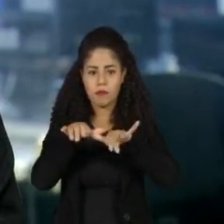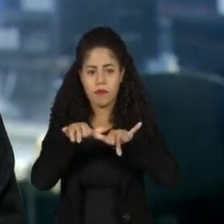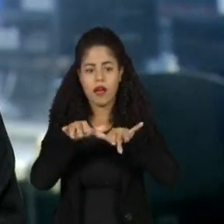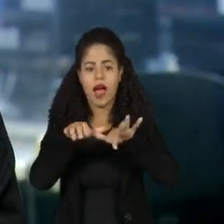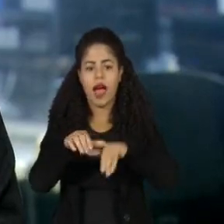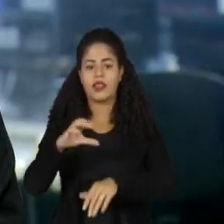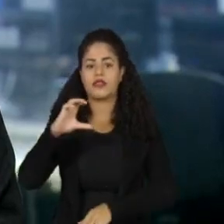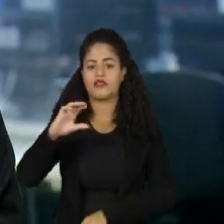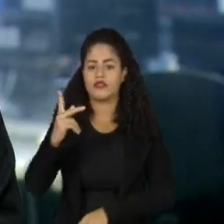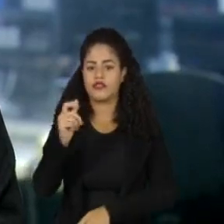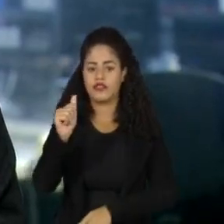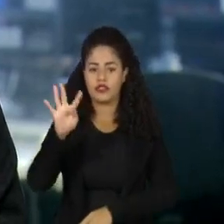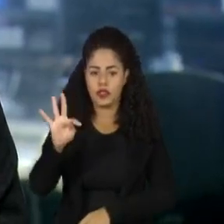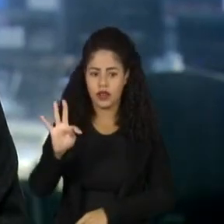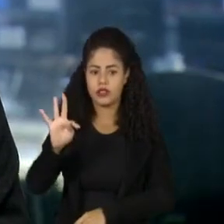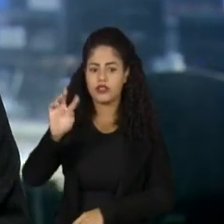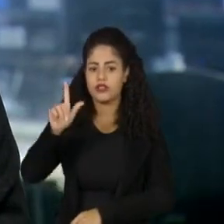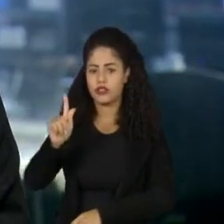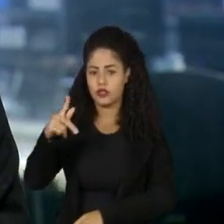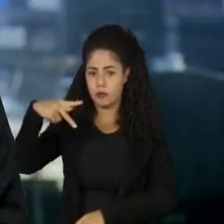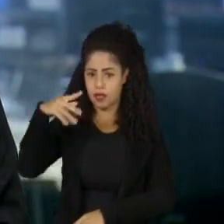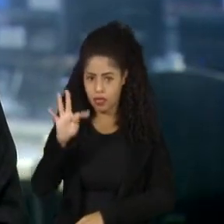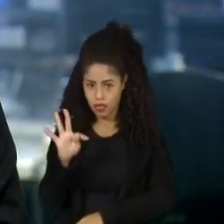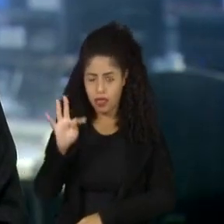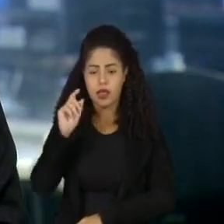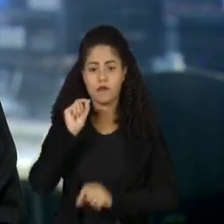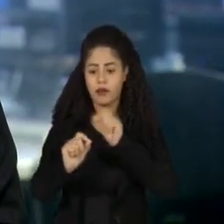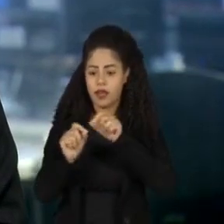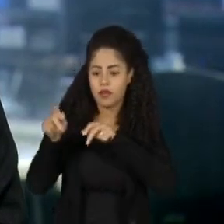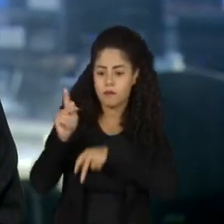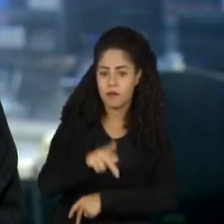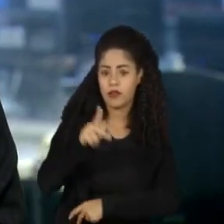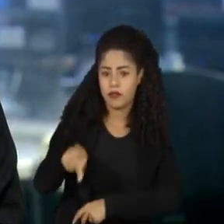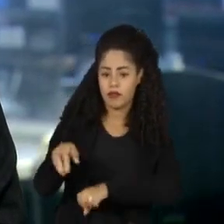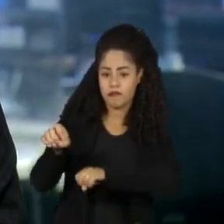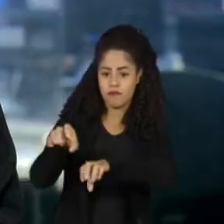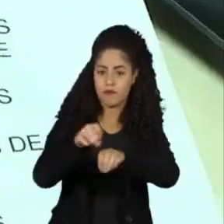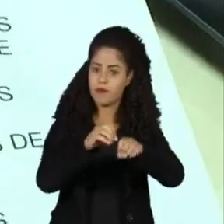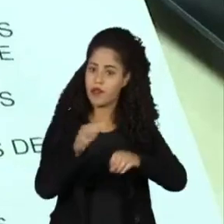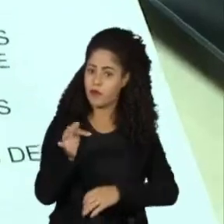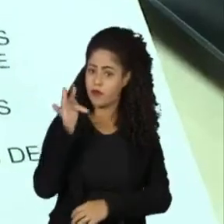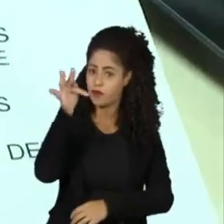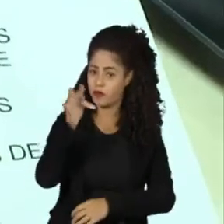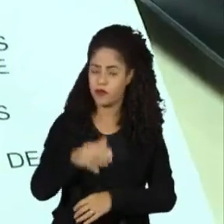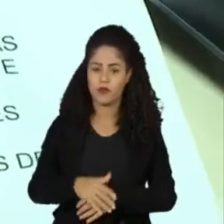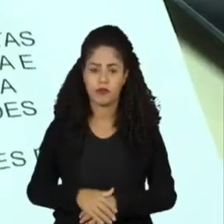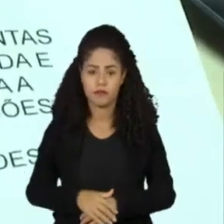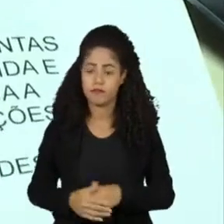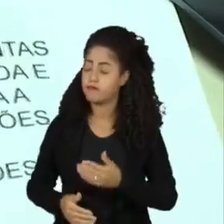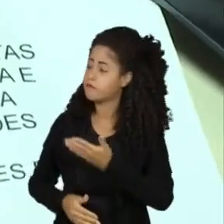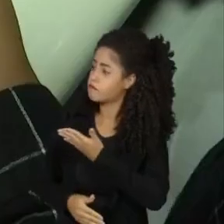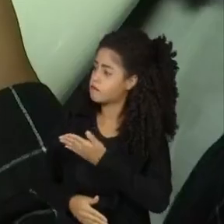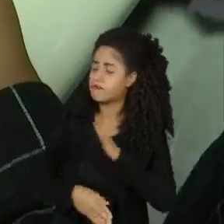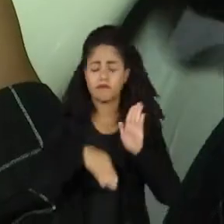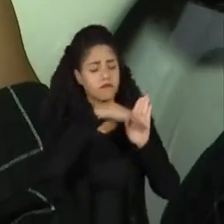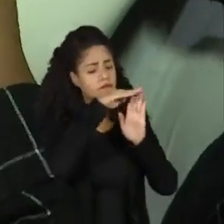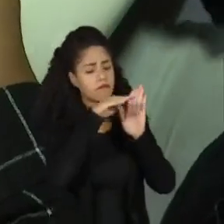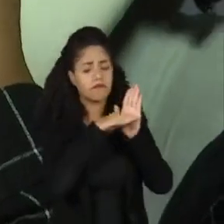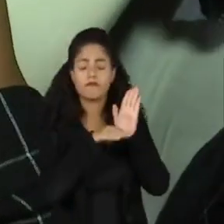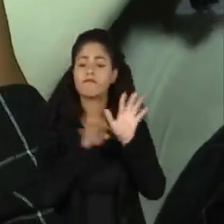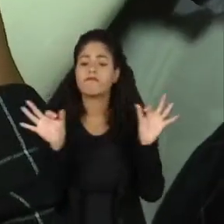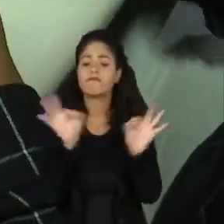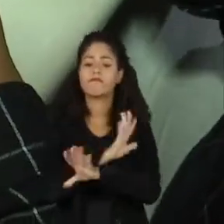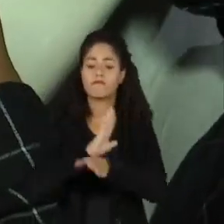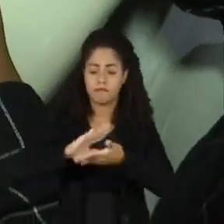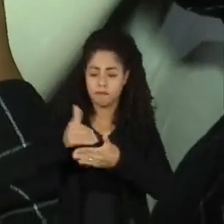um programa que pode dar trabalho para os educadores daqui para frente. Pauta definida, computador ligado